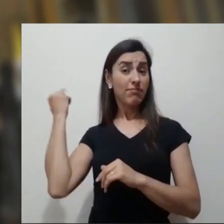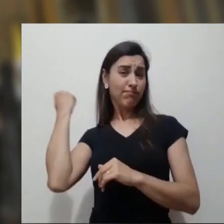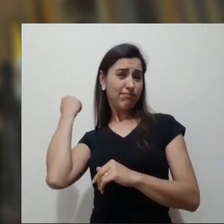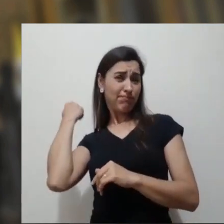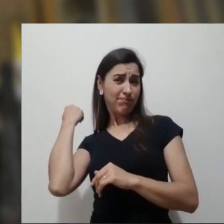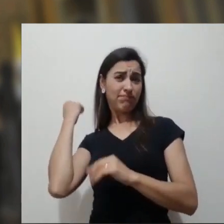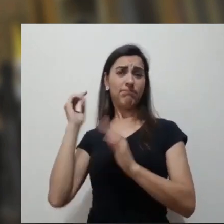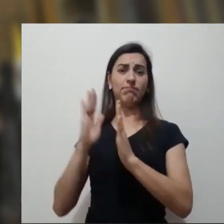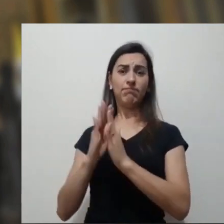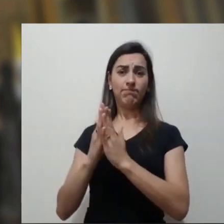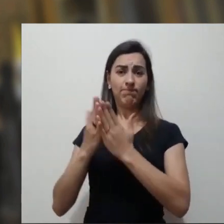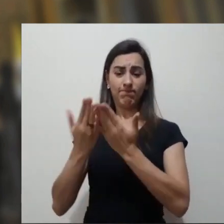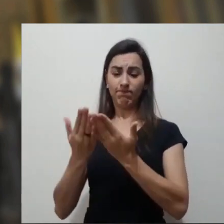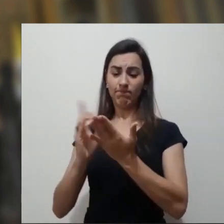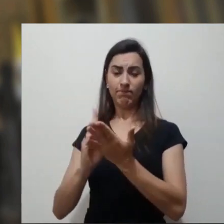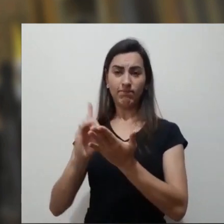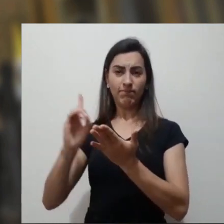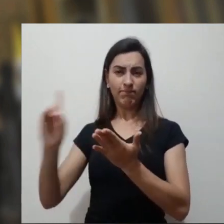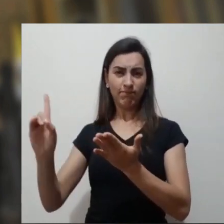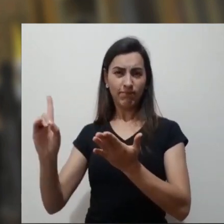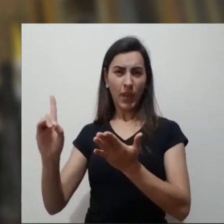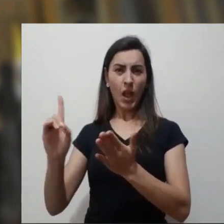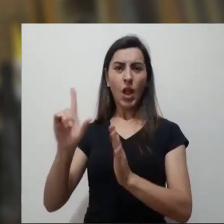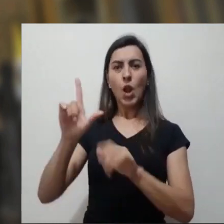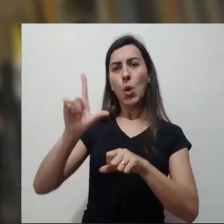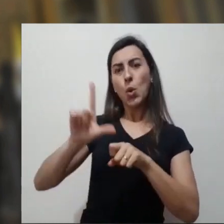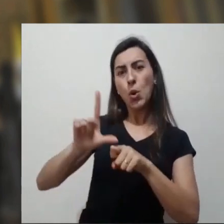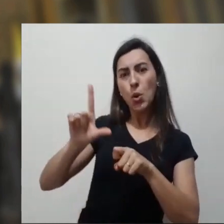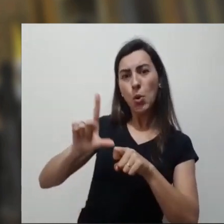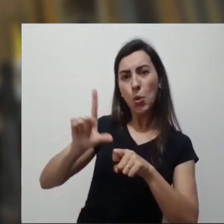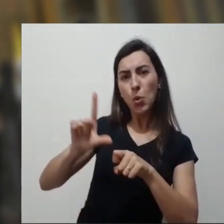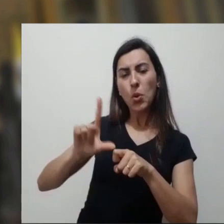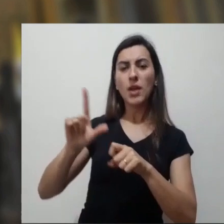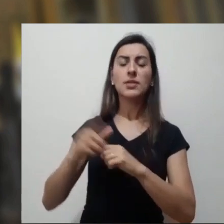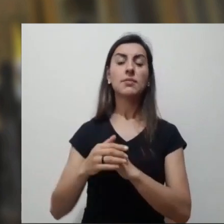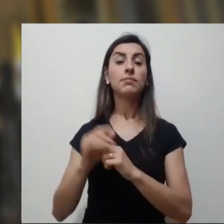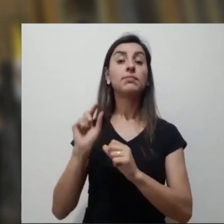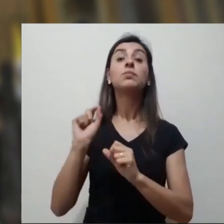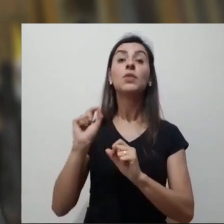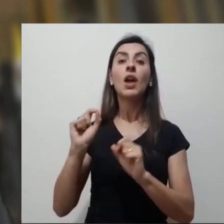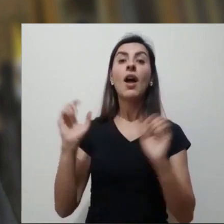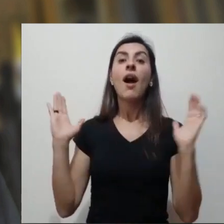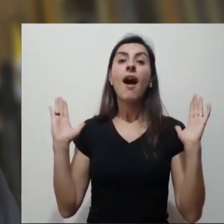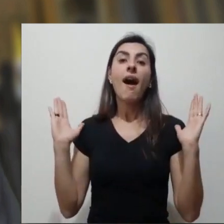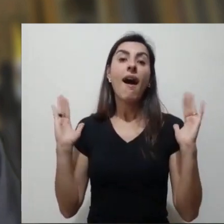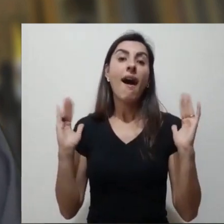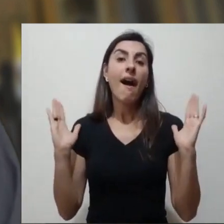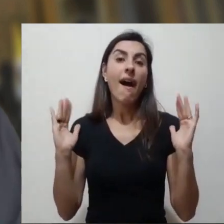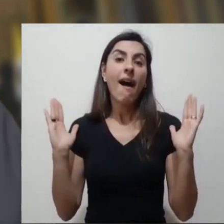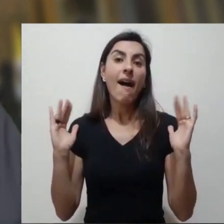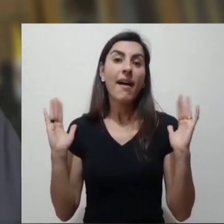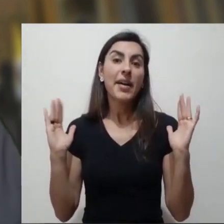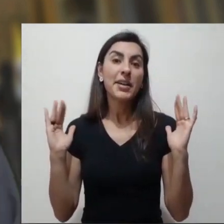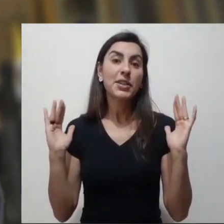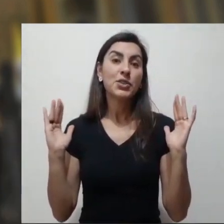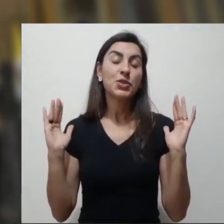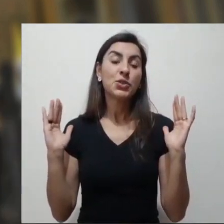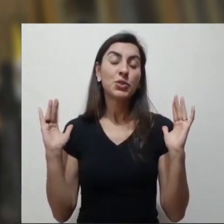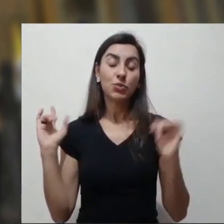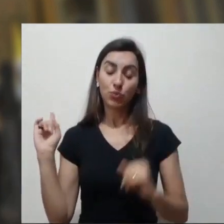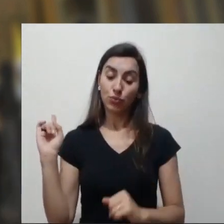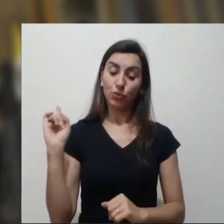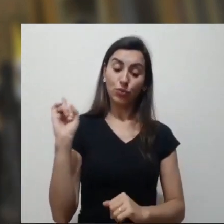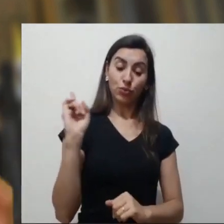capítulo 2, versículo 14, nós encontramos os anjos que aparecem no nascimento